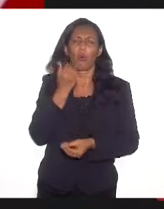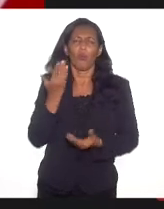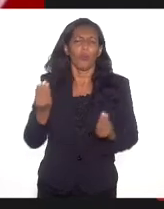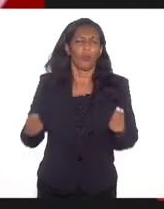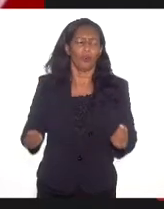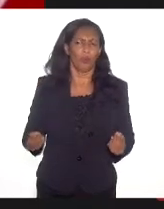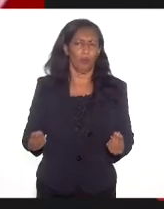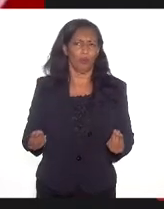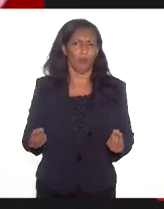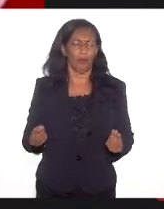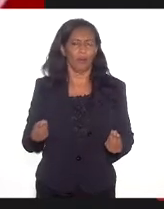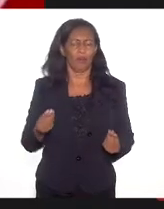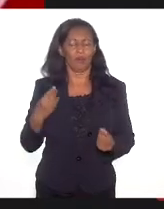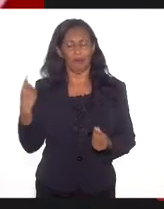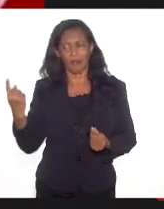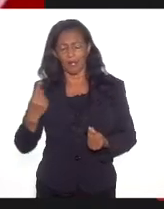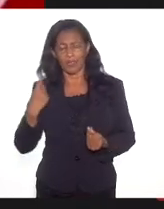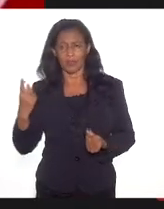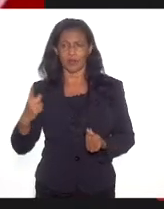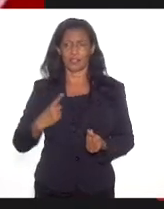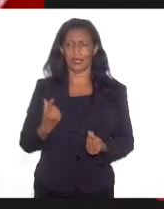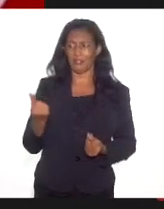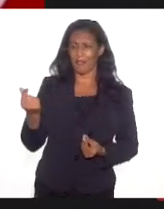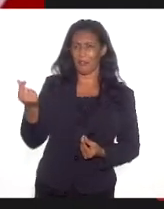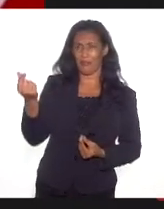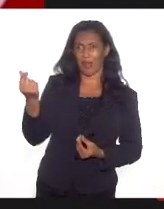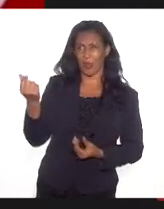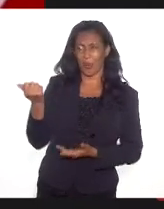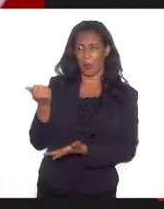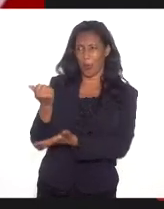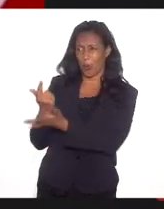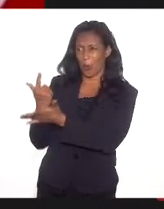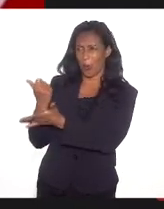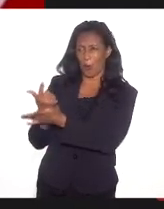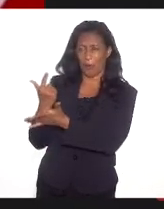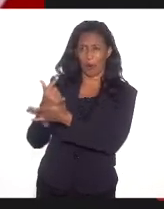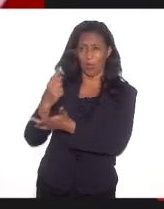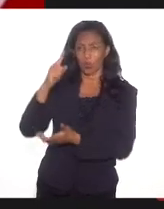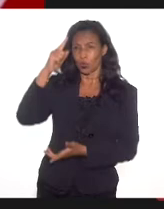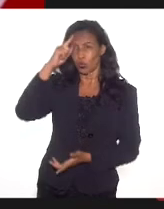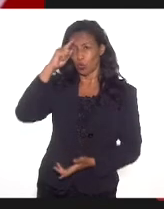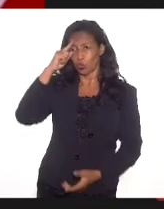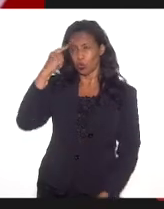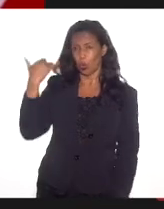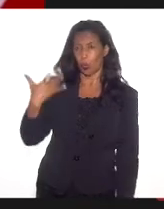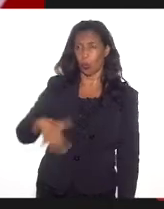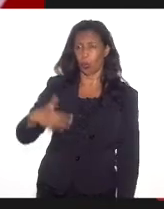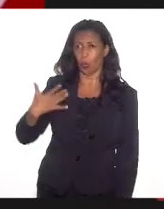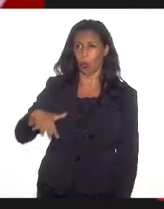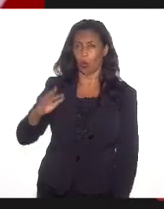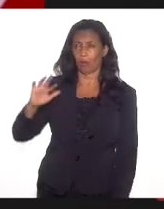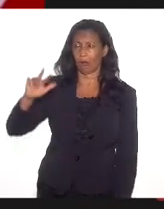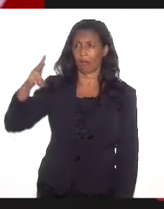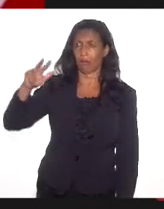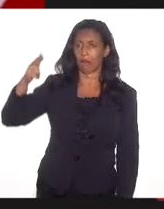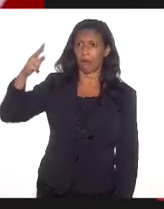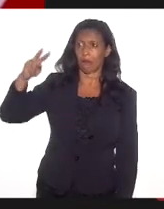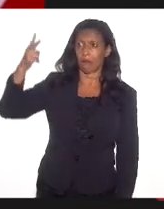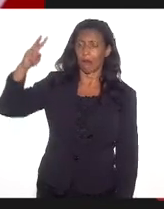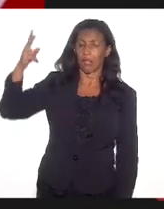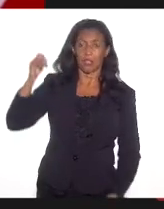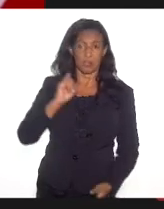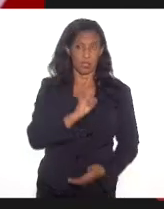tem né um preço dos alimentos né que só sobem nesse último ano né se a gente for olhar